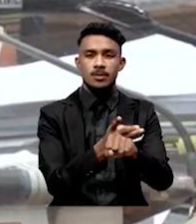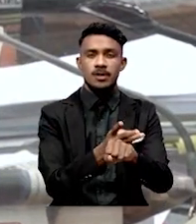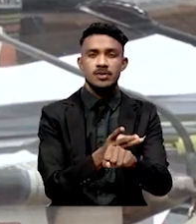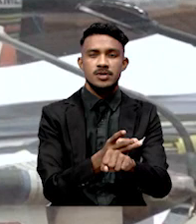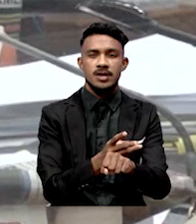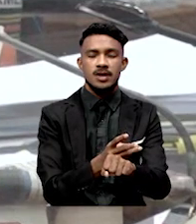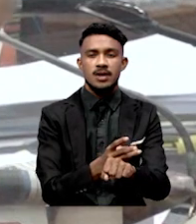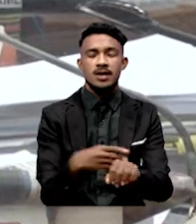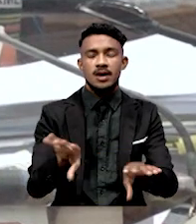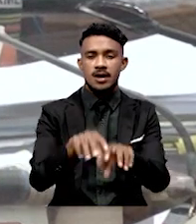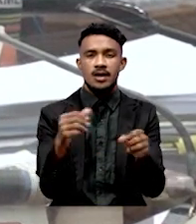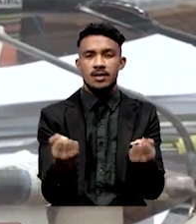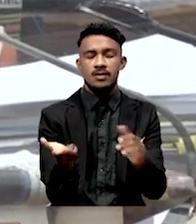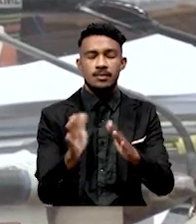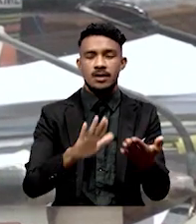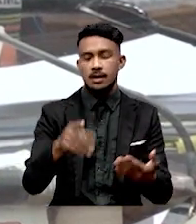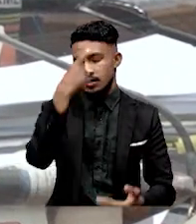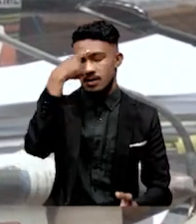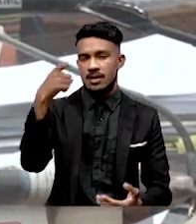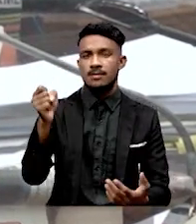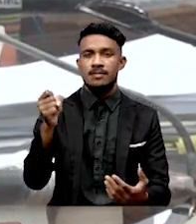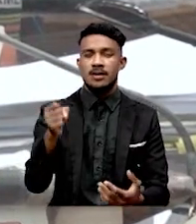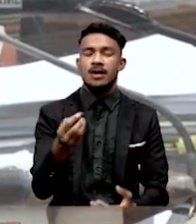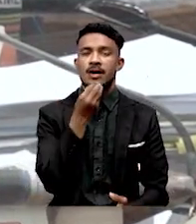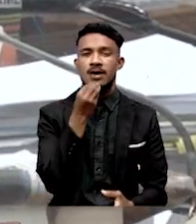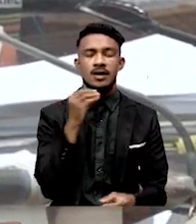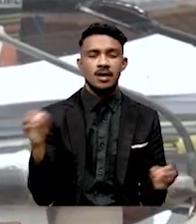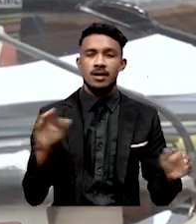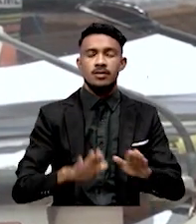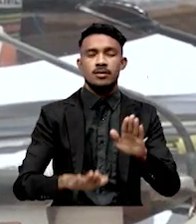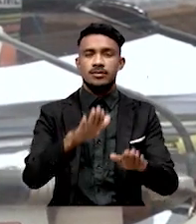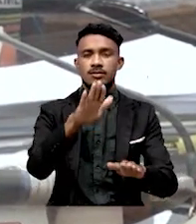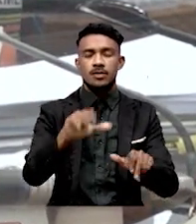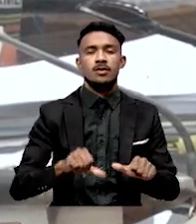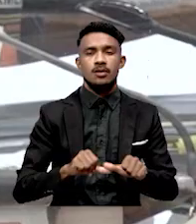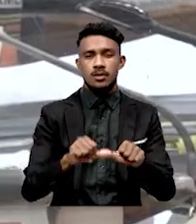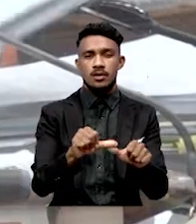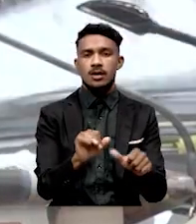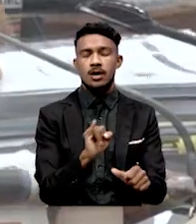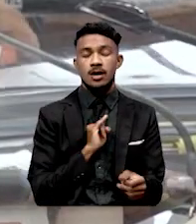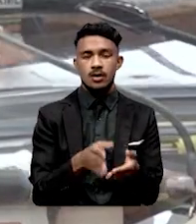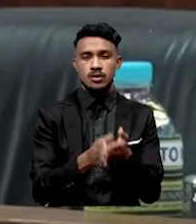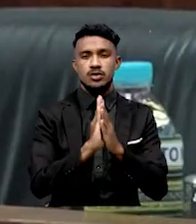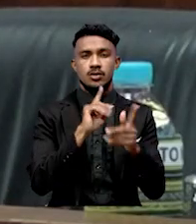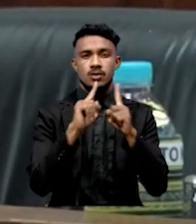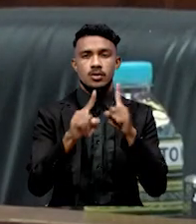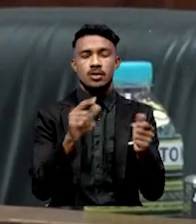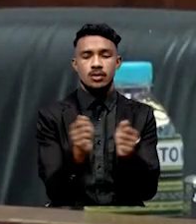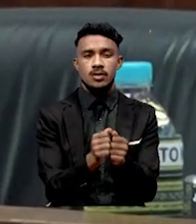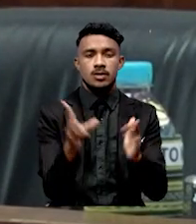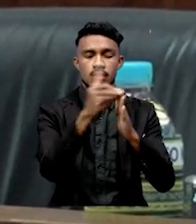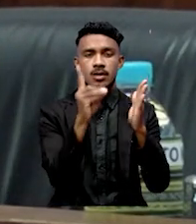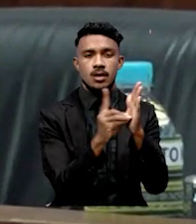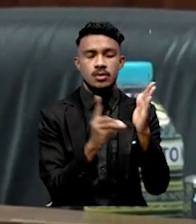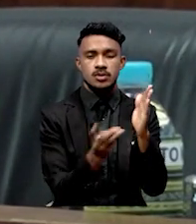tama infraestruturas la lao. Nem me eu custo a tu confirma dado ser relatório nem.